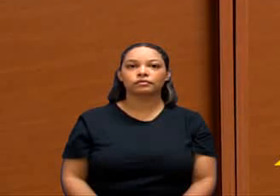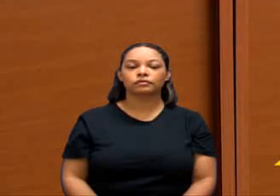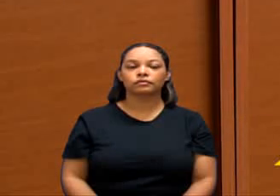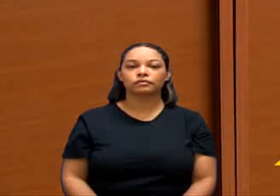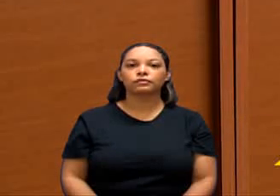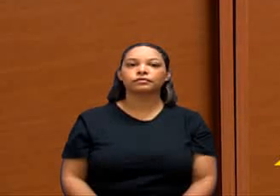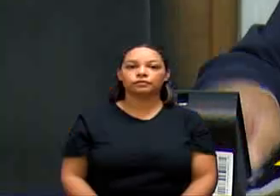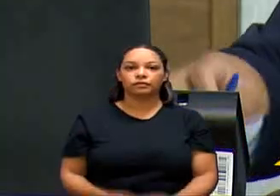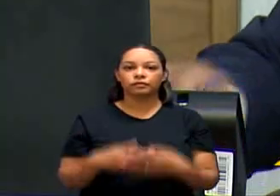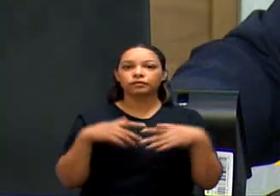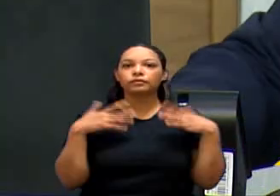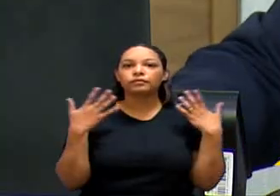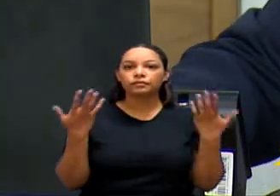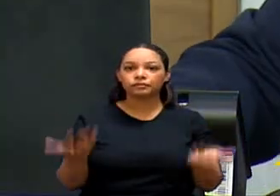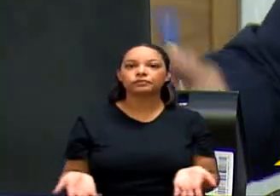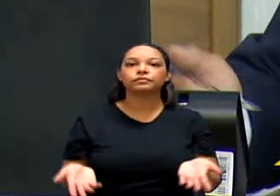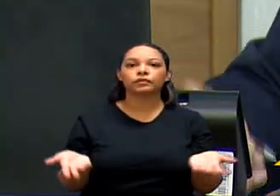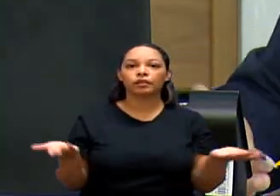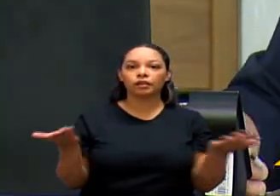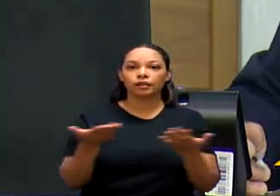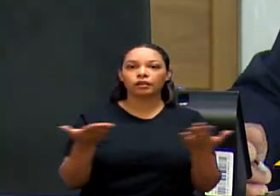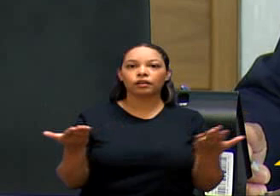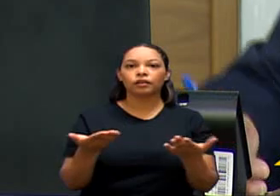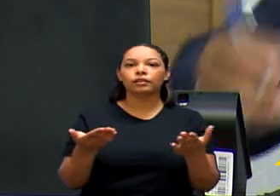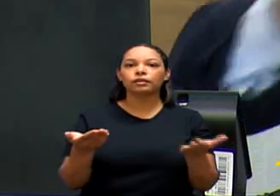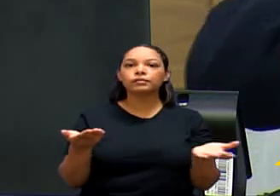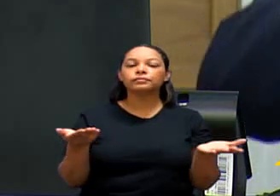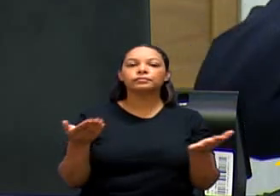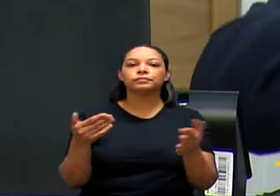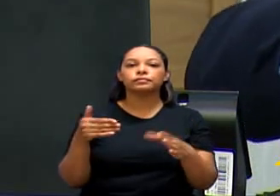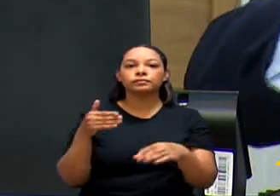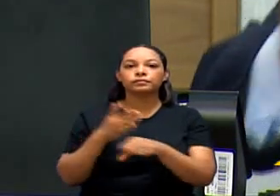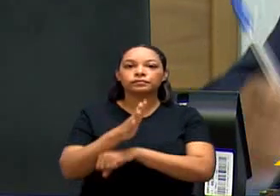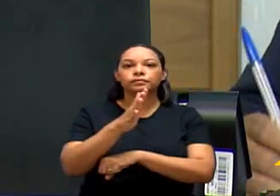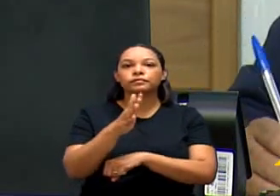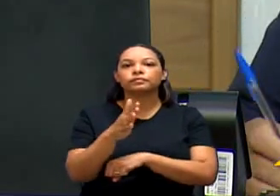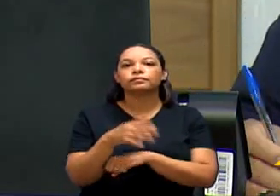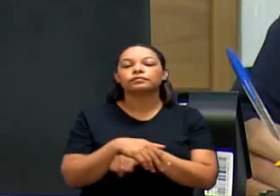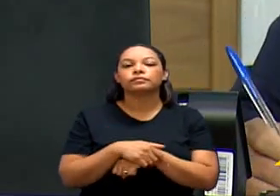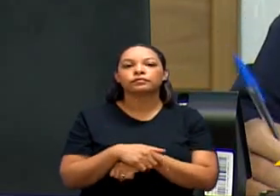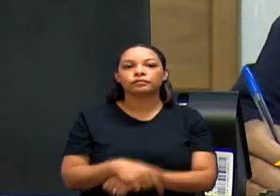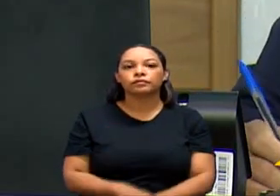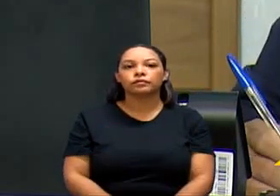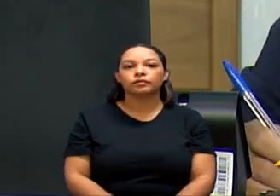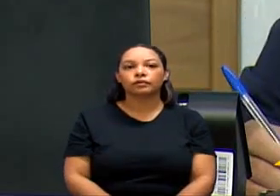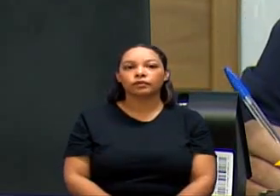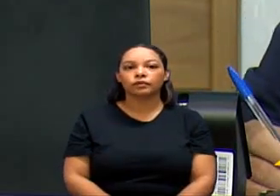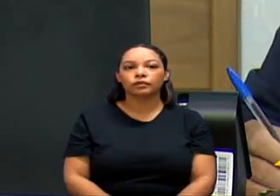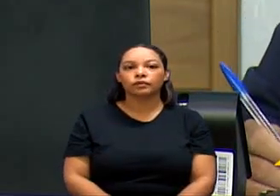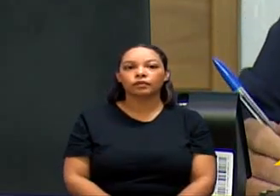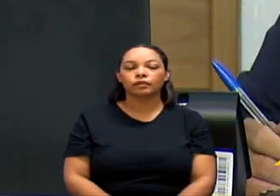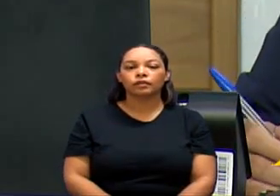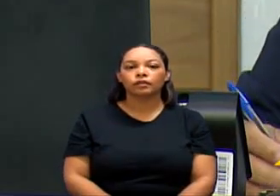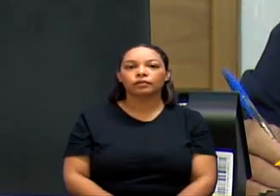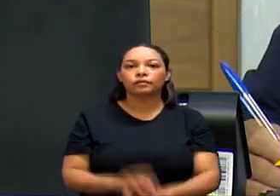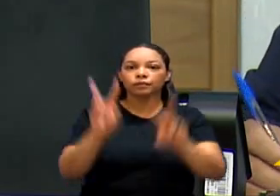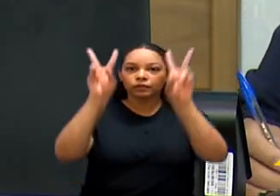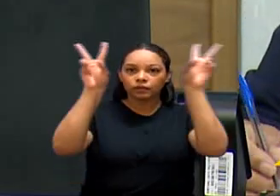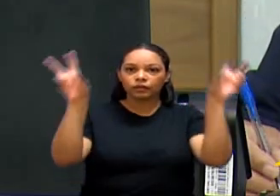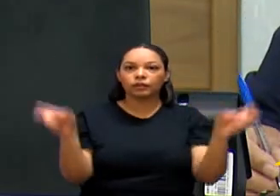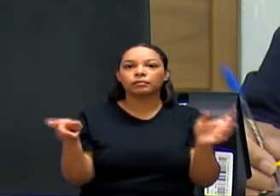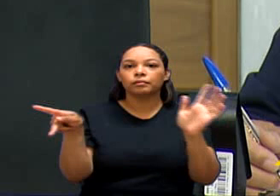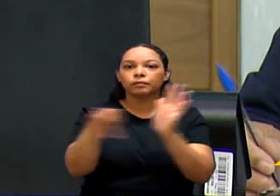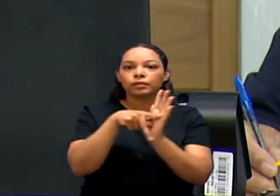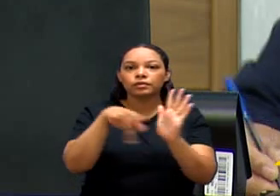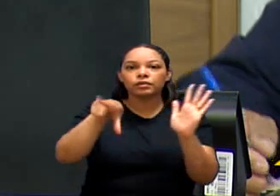Tendo o número regimental, declaro aberto nossos trabalhos. matéria de redação final, projeto de